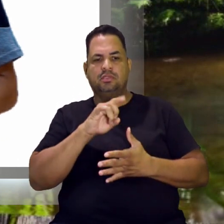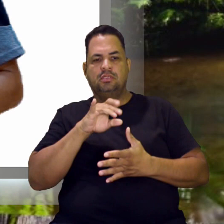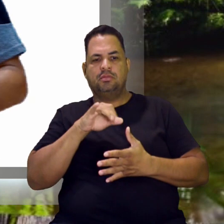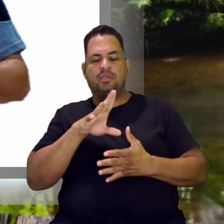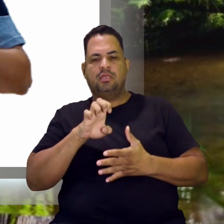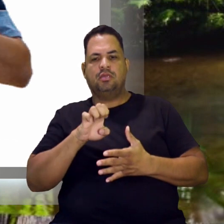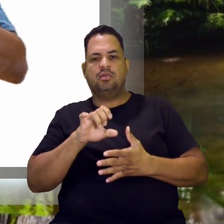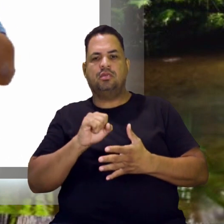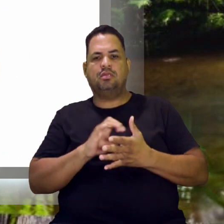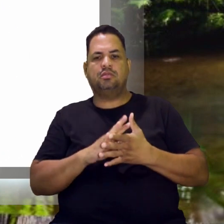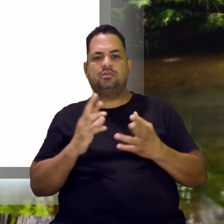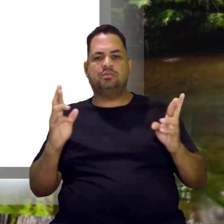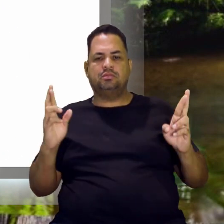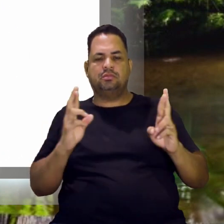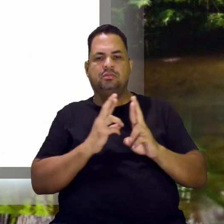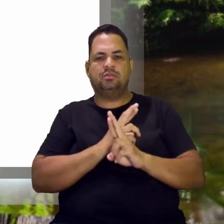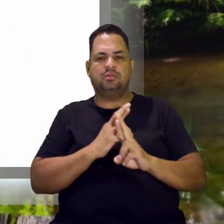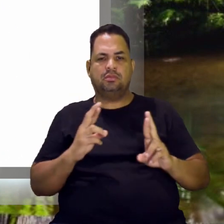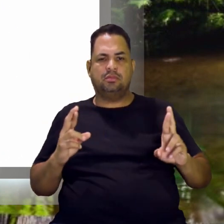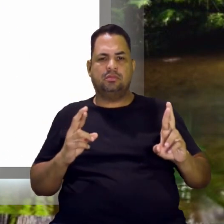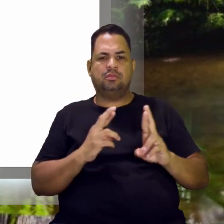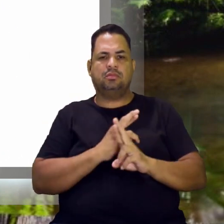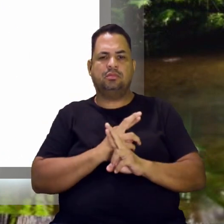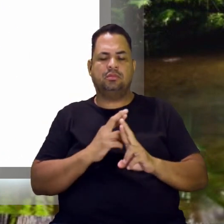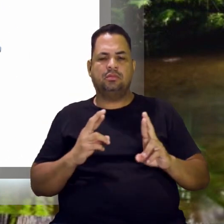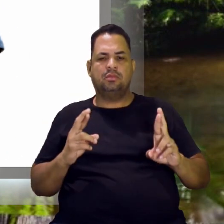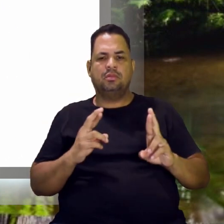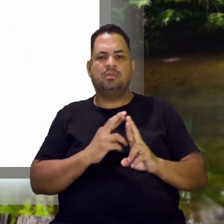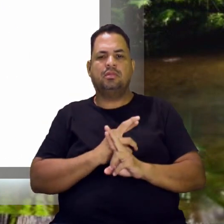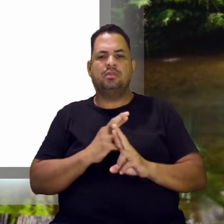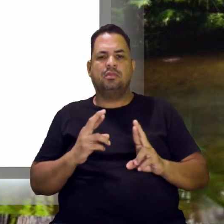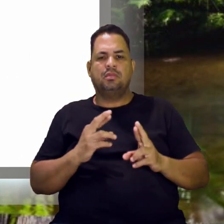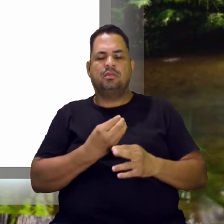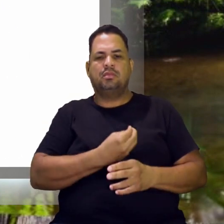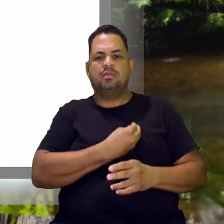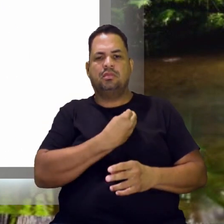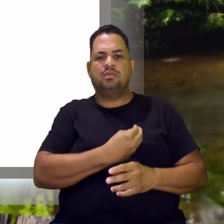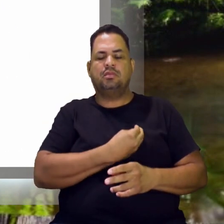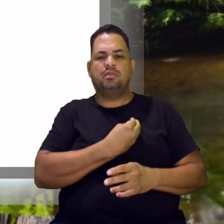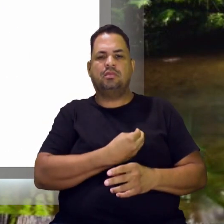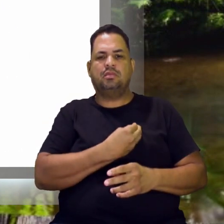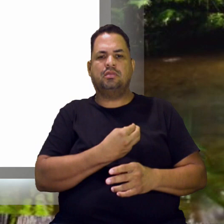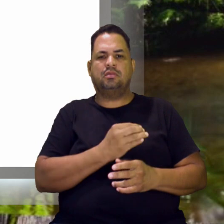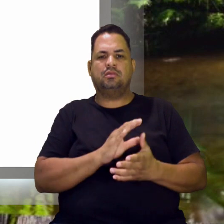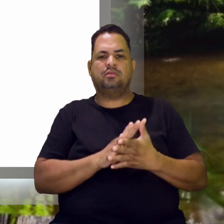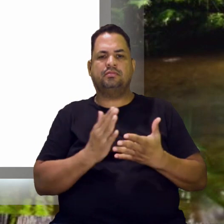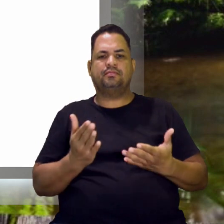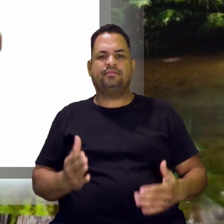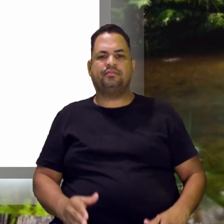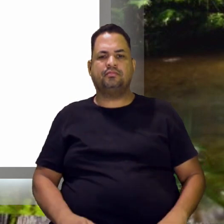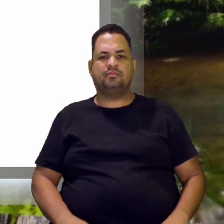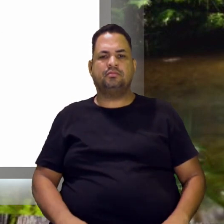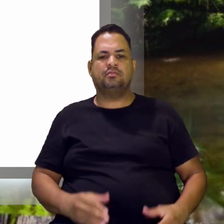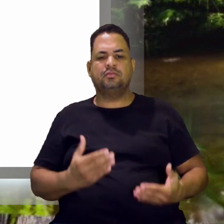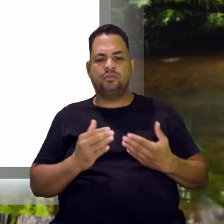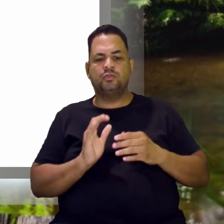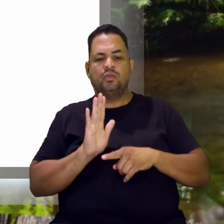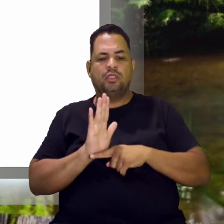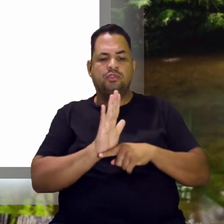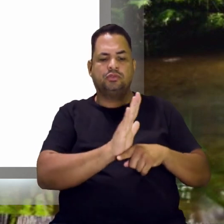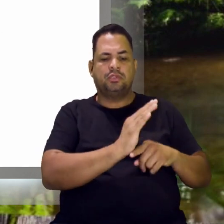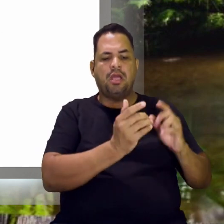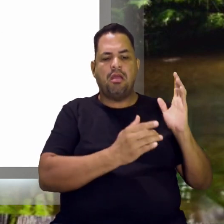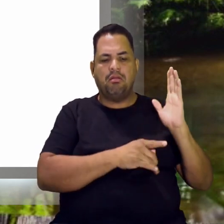quando existem relações entre seres vivos, né? Que vão um beneficiar o